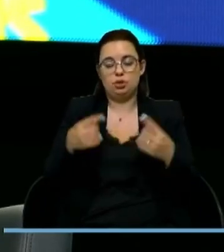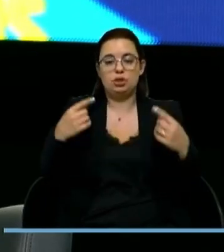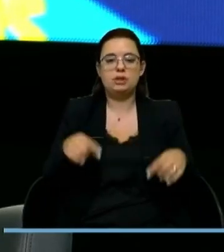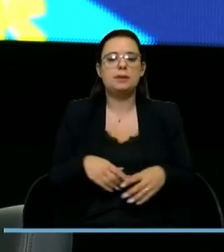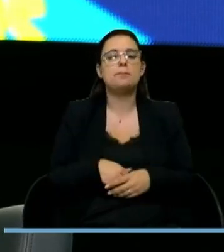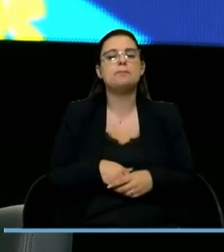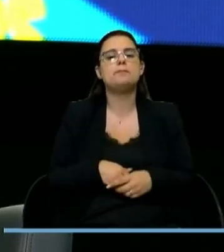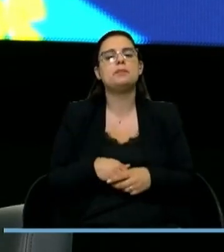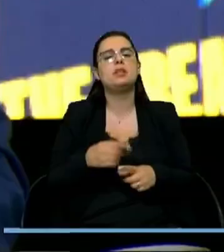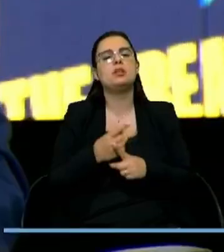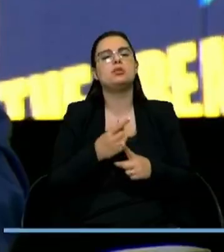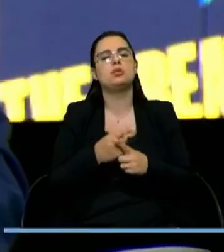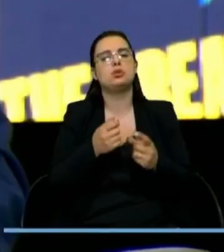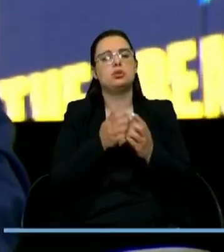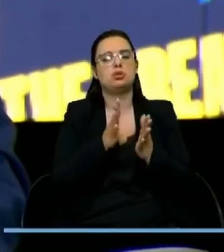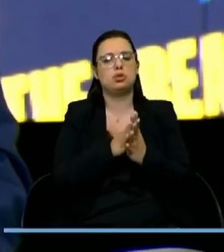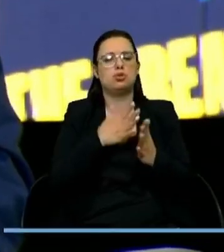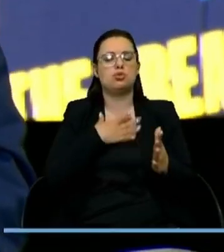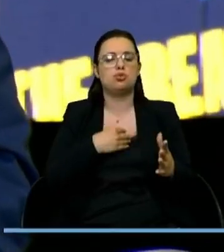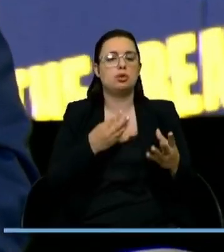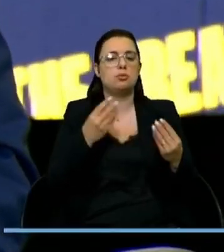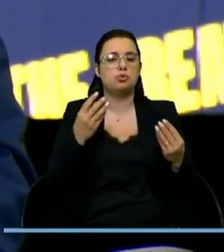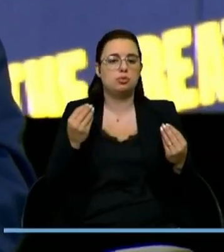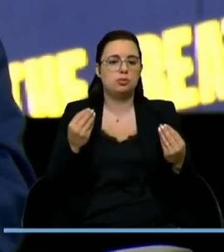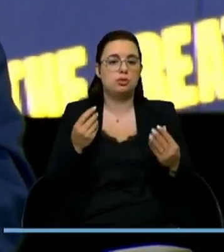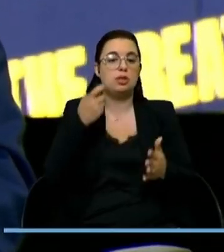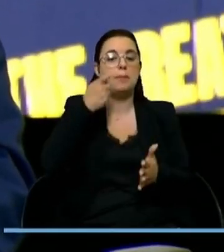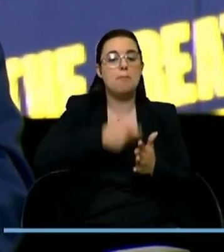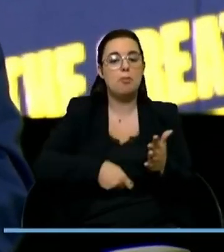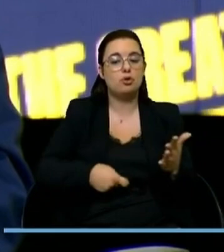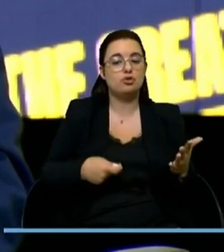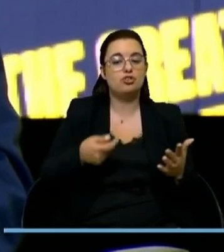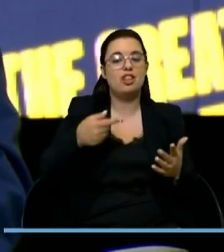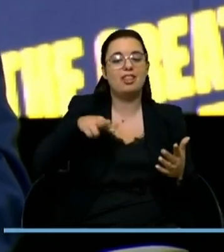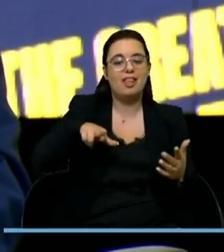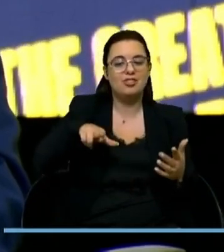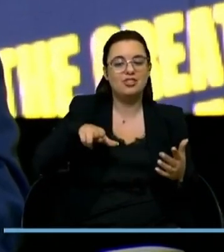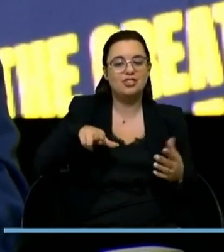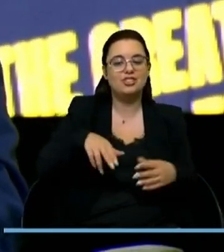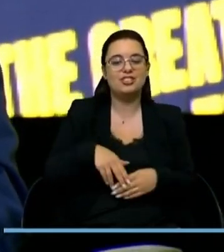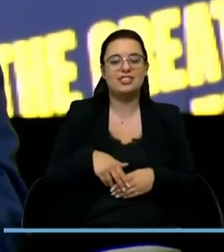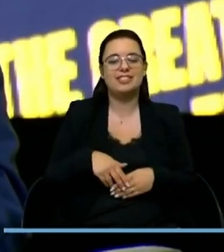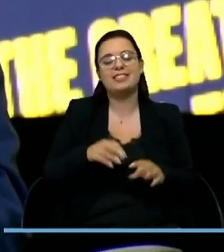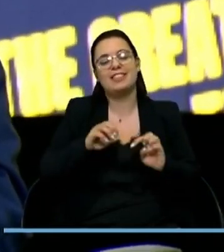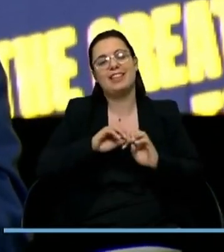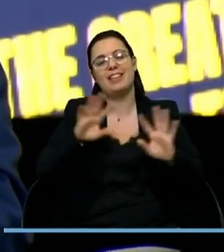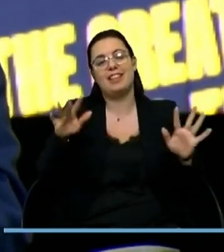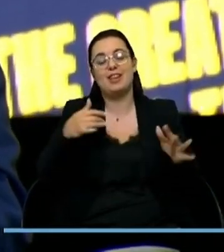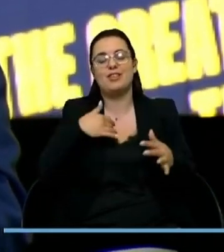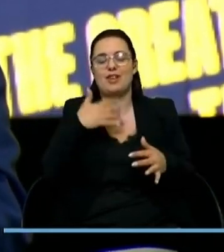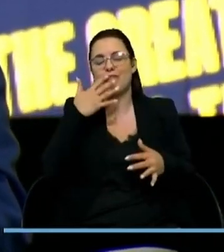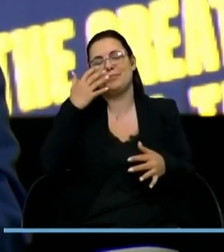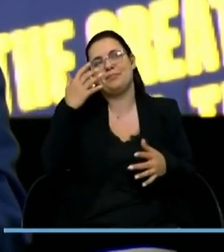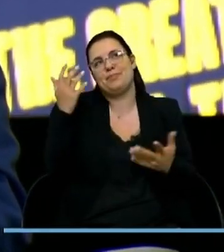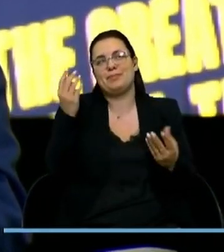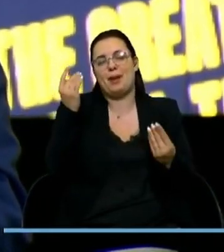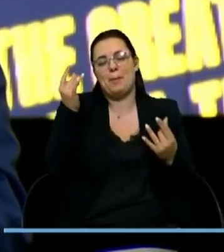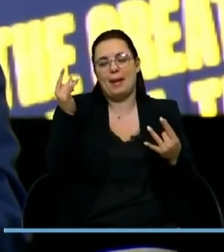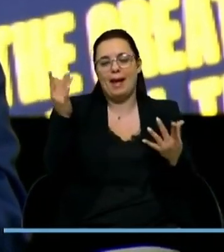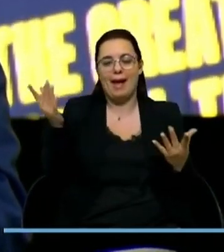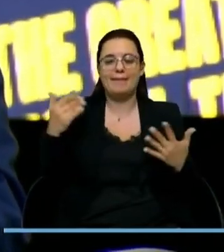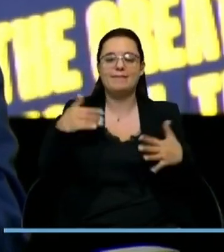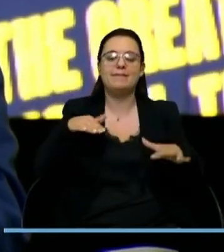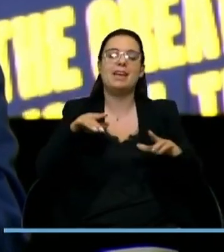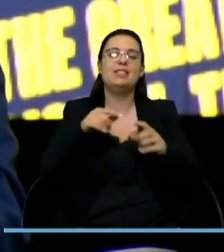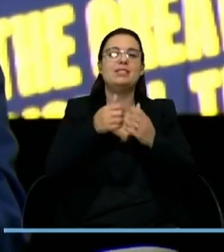Inês, e aquilo que todos nós e as empresas gostamos muito, que é os impostos e as taxas, obviamente estou a ser irónico, como é